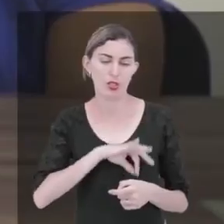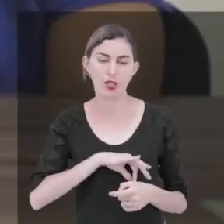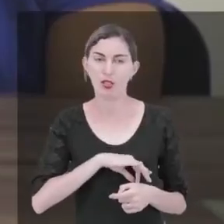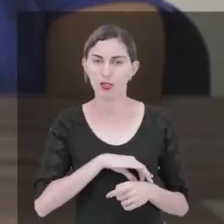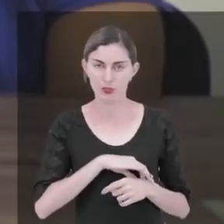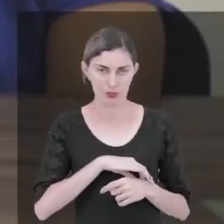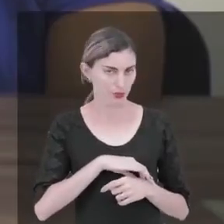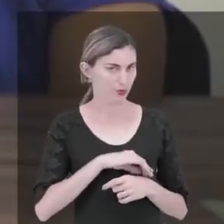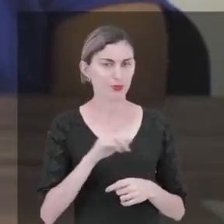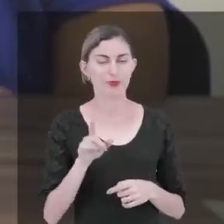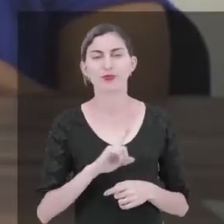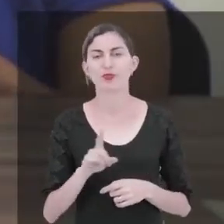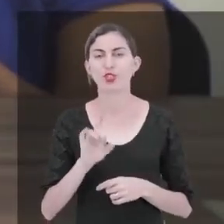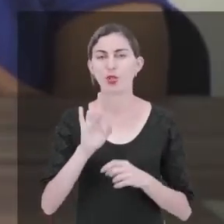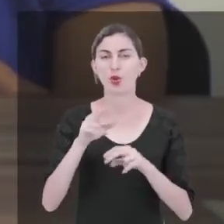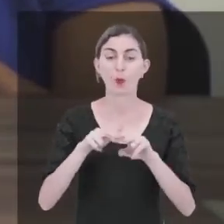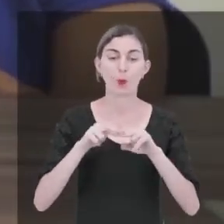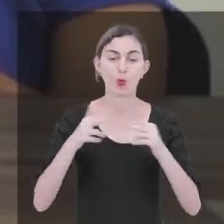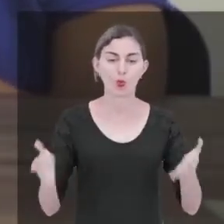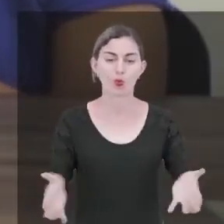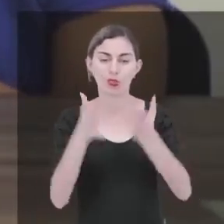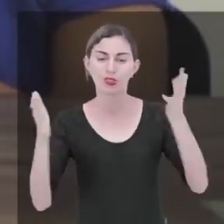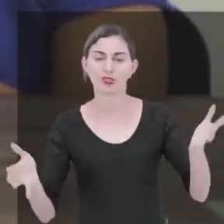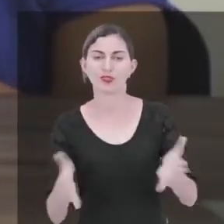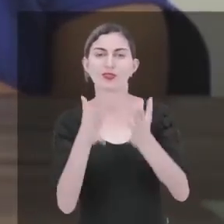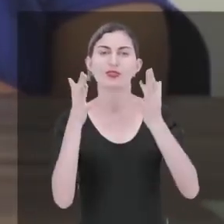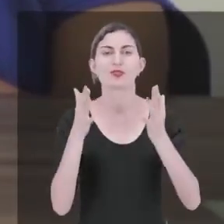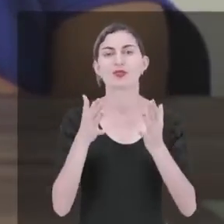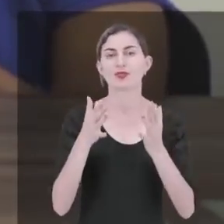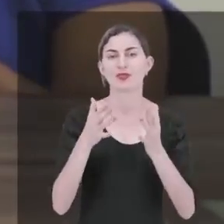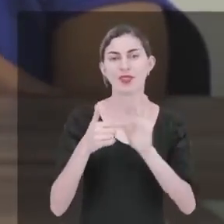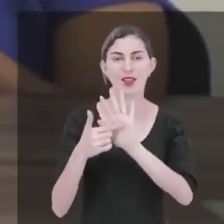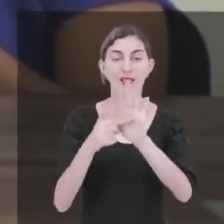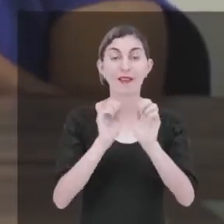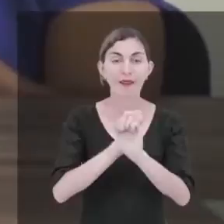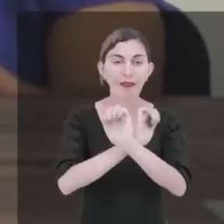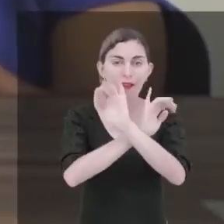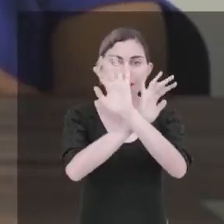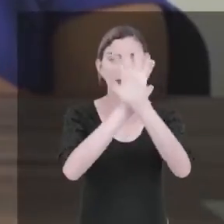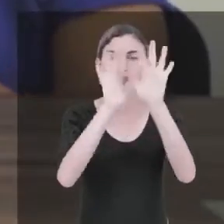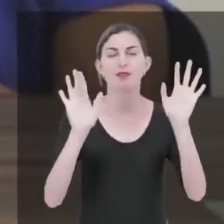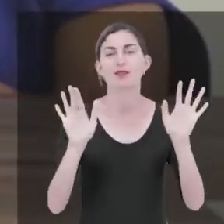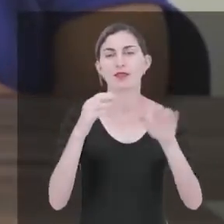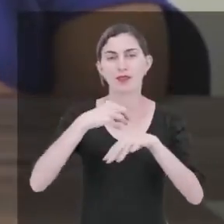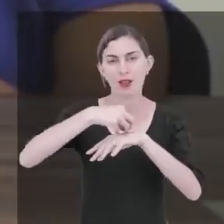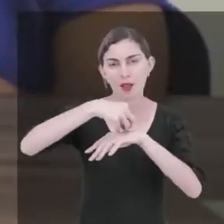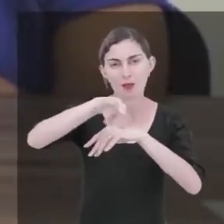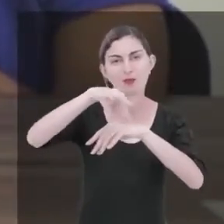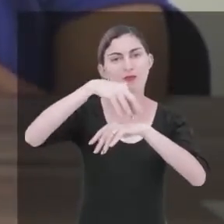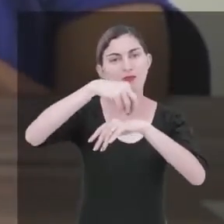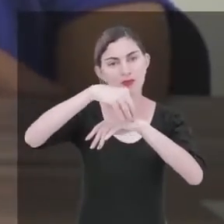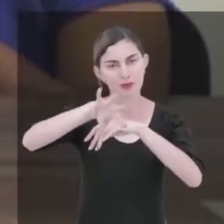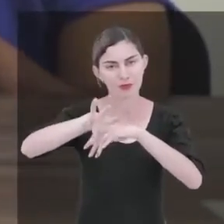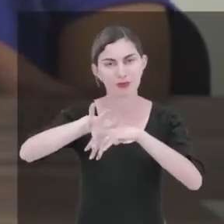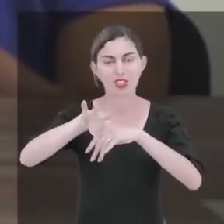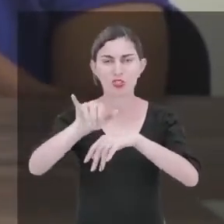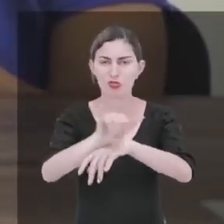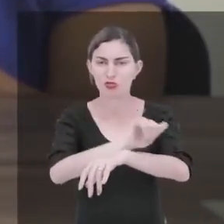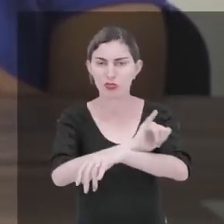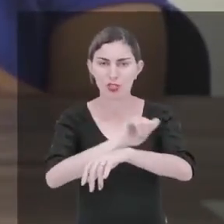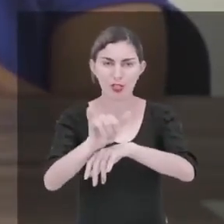remuneração em si, como da motivação. Essa clareza com que ela coloca